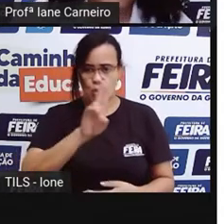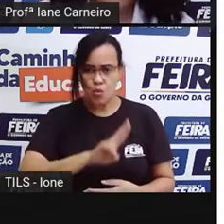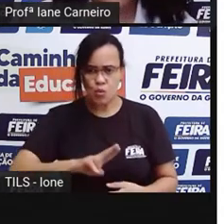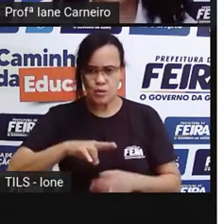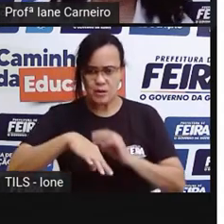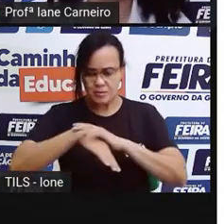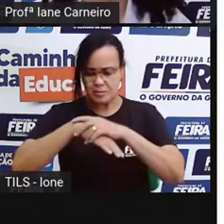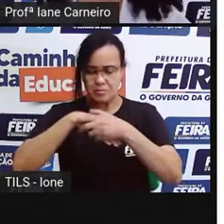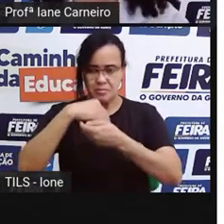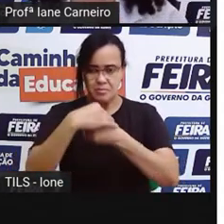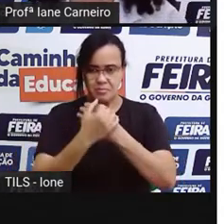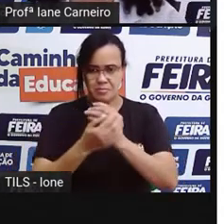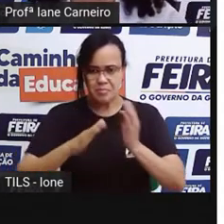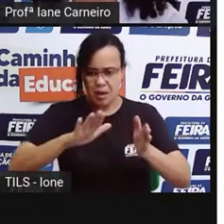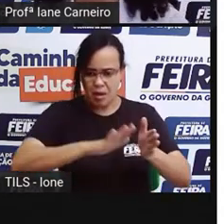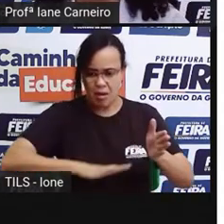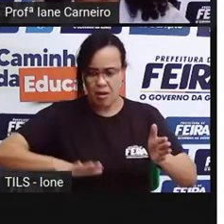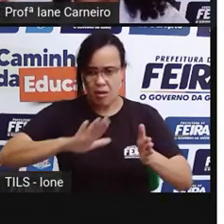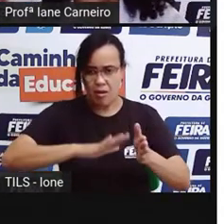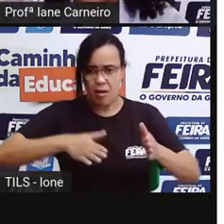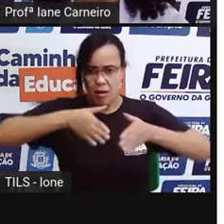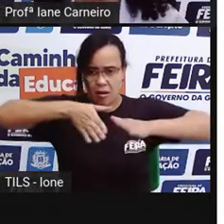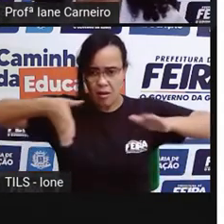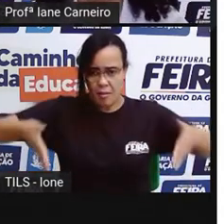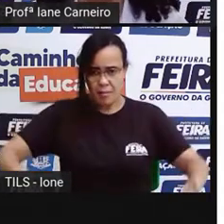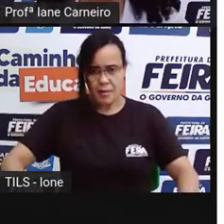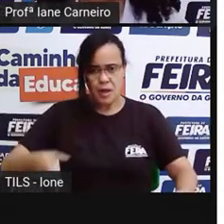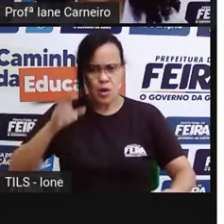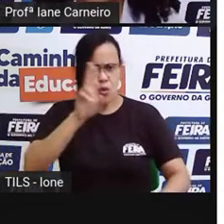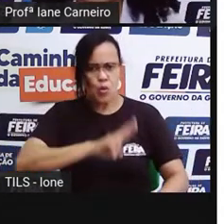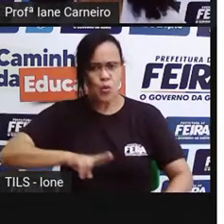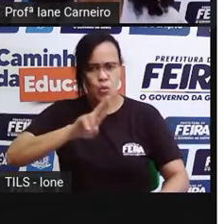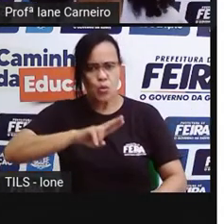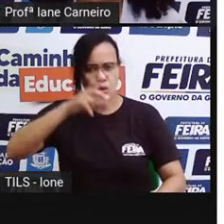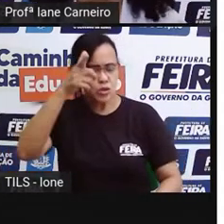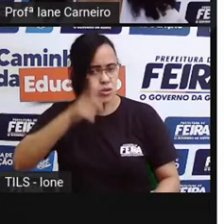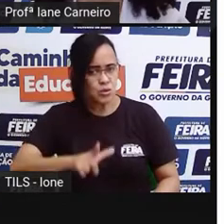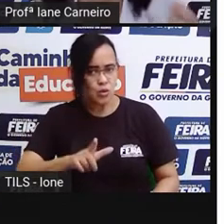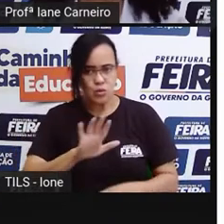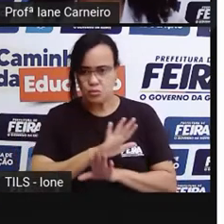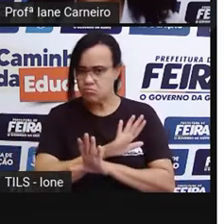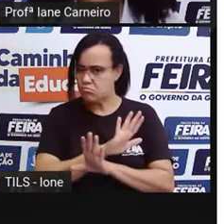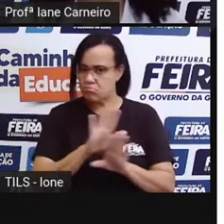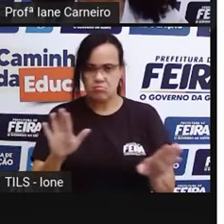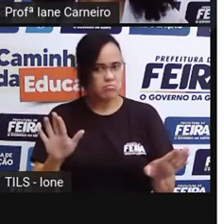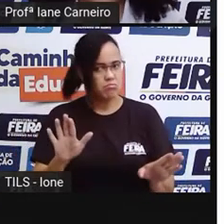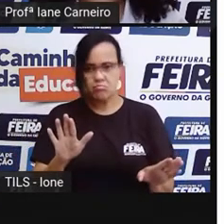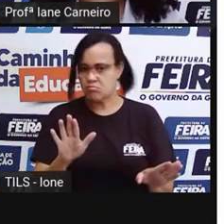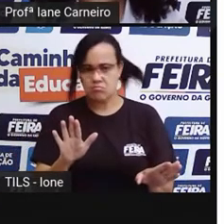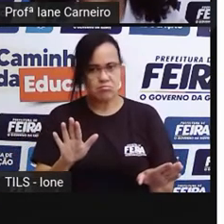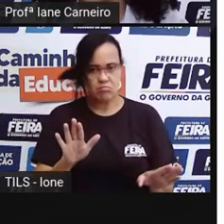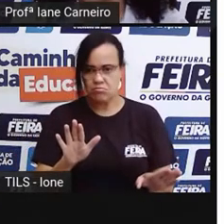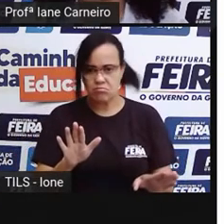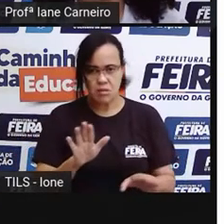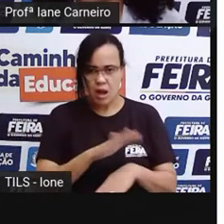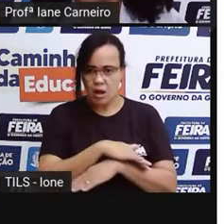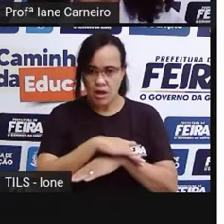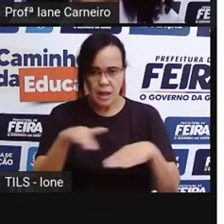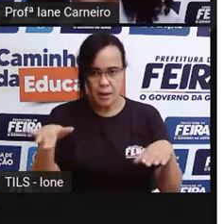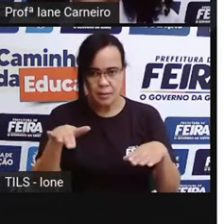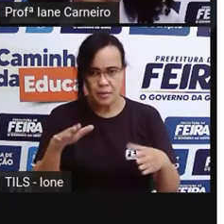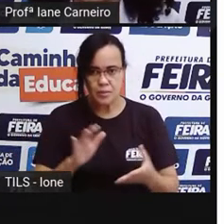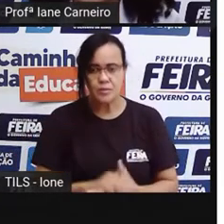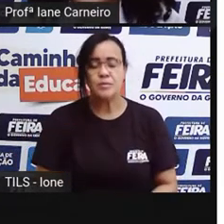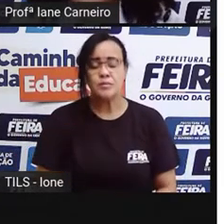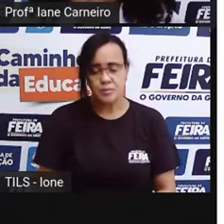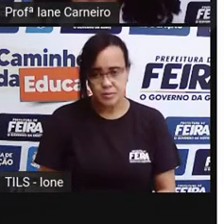limpar aqui a mesa, né, eu não posso mais reciclar esse papel, porque ele já está contaminado. A gente não pode fazer uma